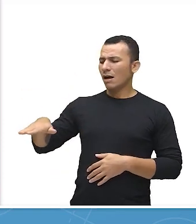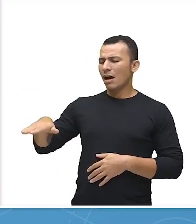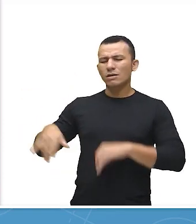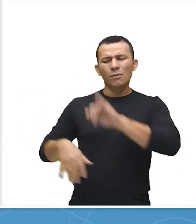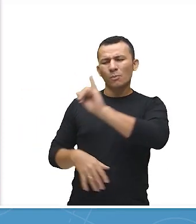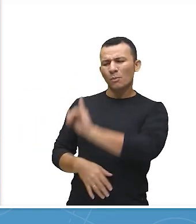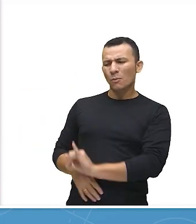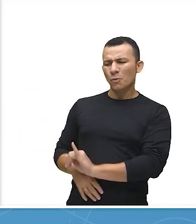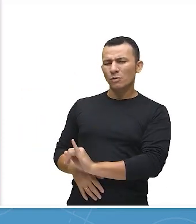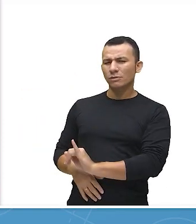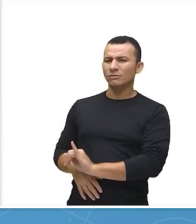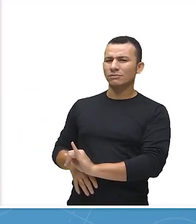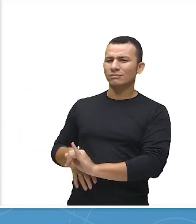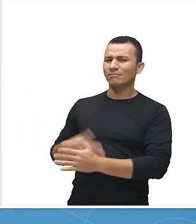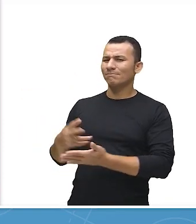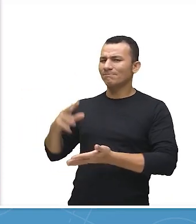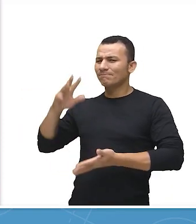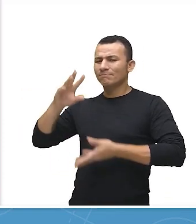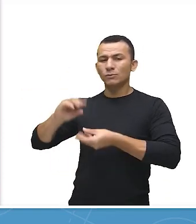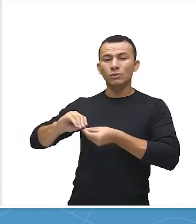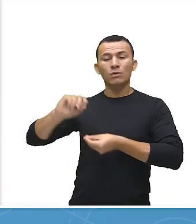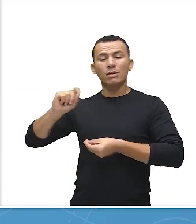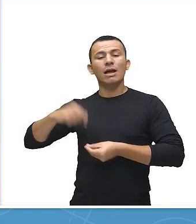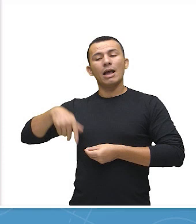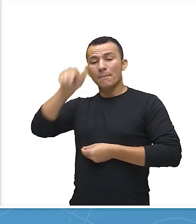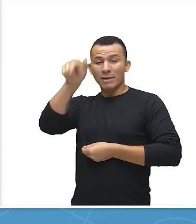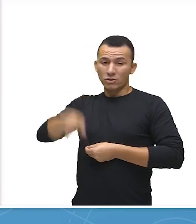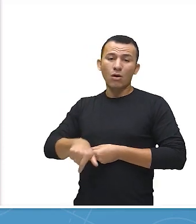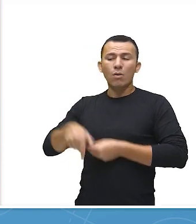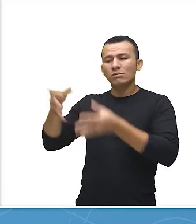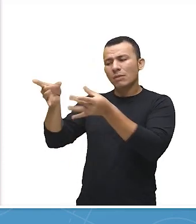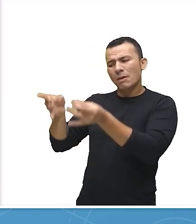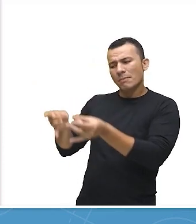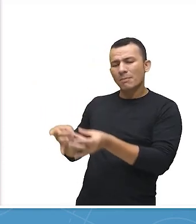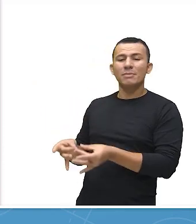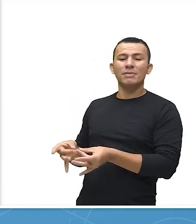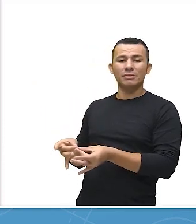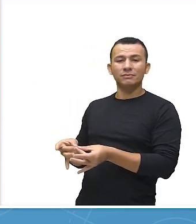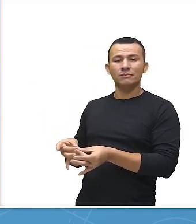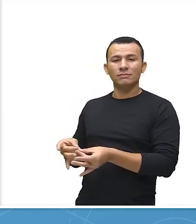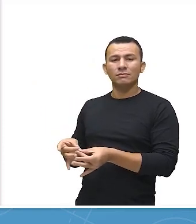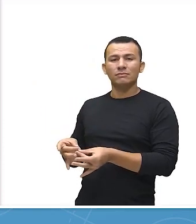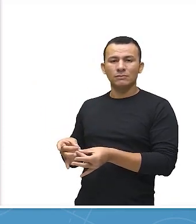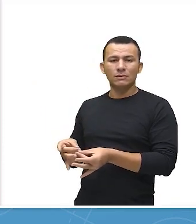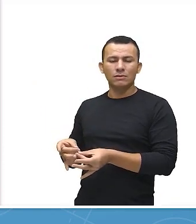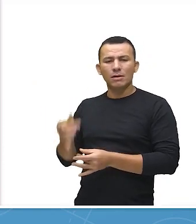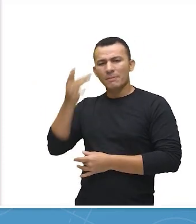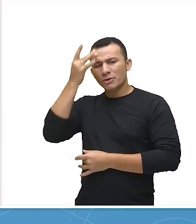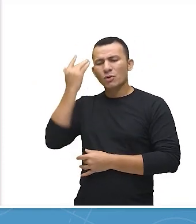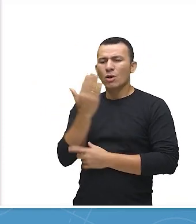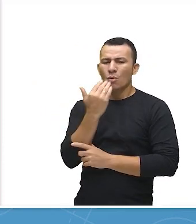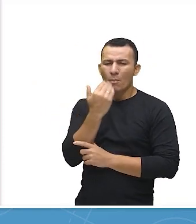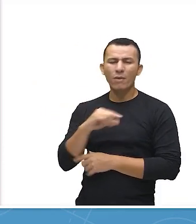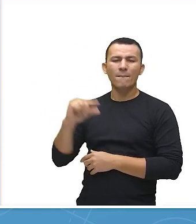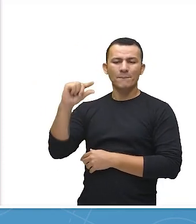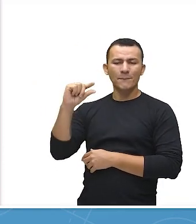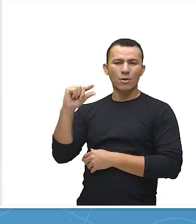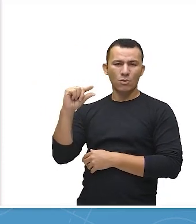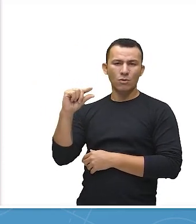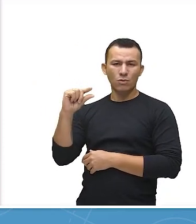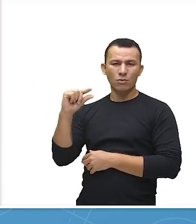que ele está fazendo o quê? Uma descrição, né, de uma pessoa. Como convém a alguém que sempre comeu muito pouco e sua pele tem